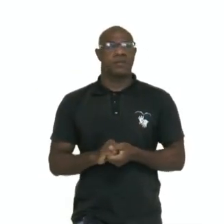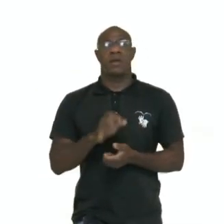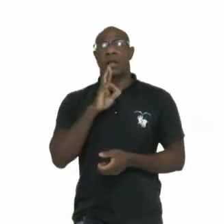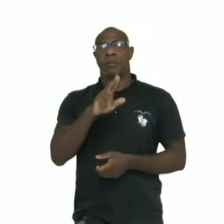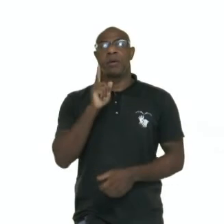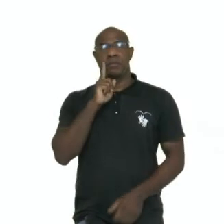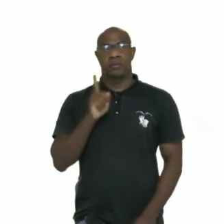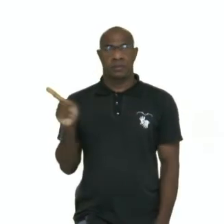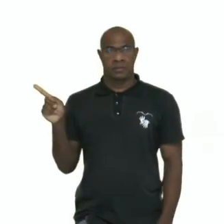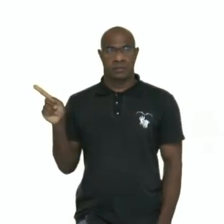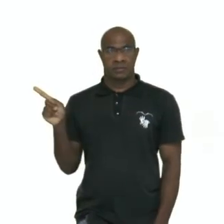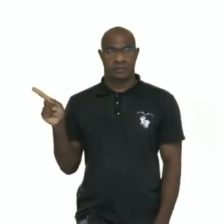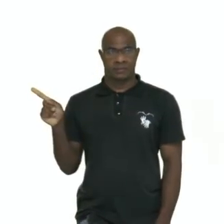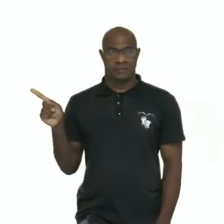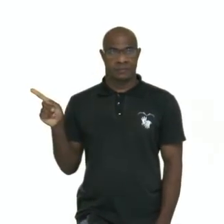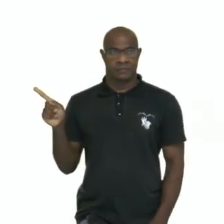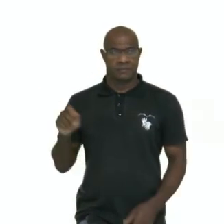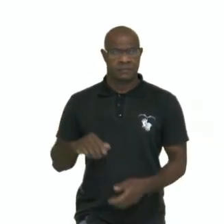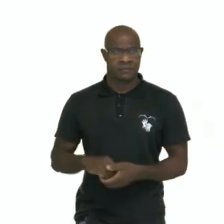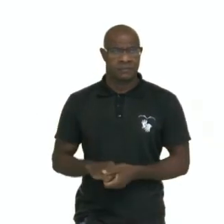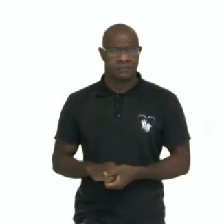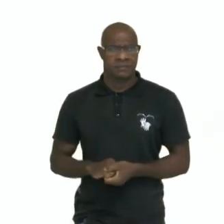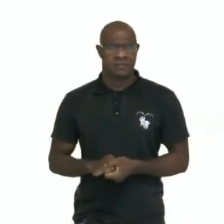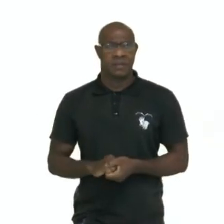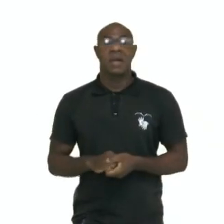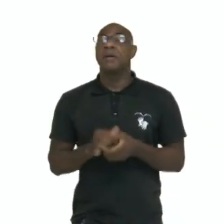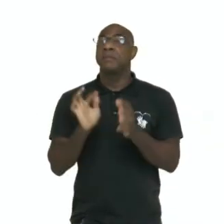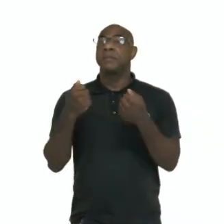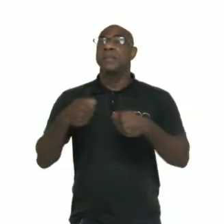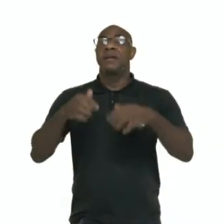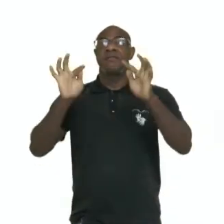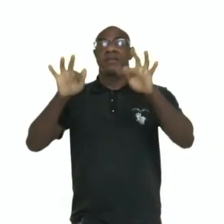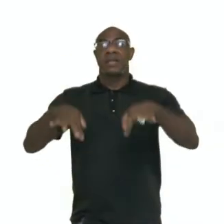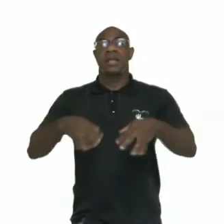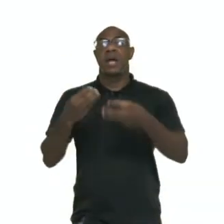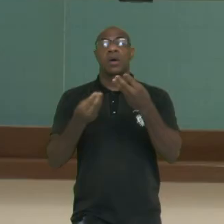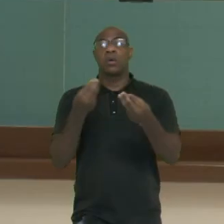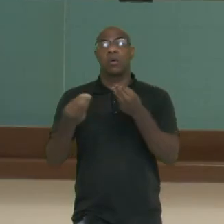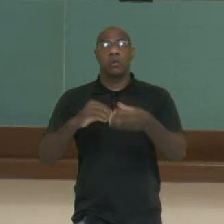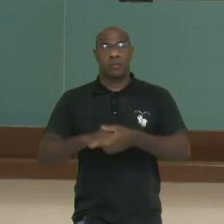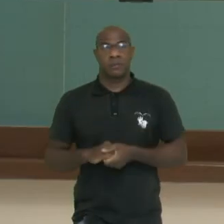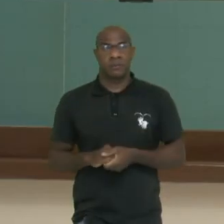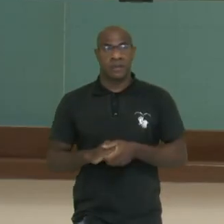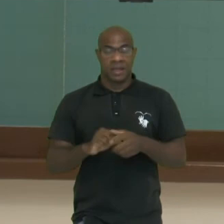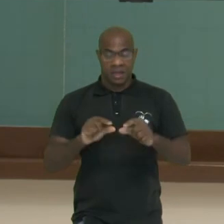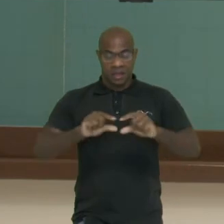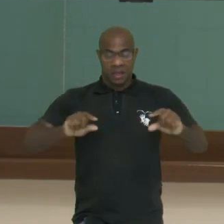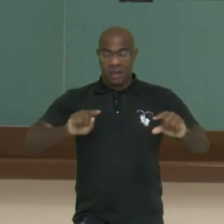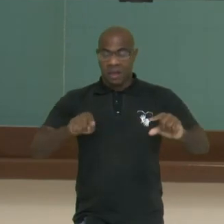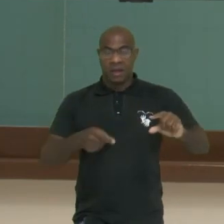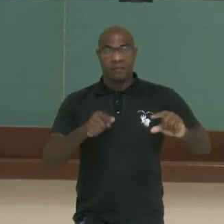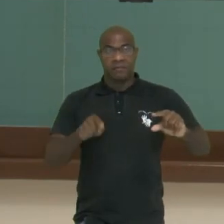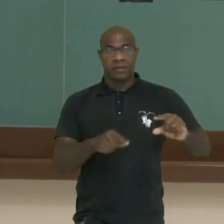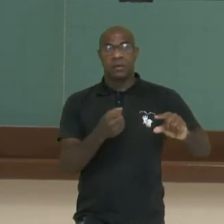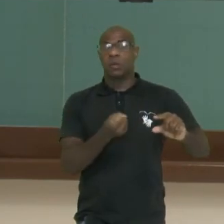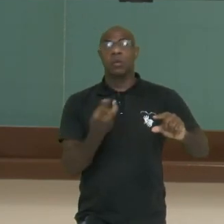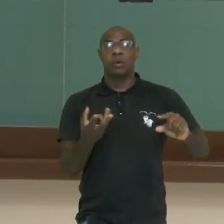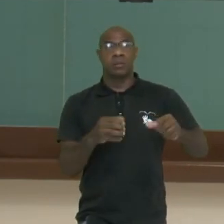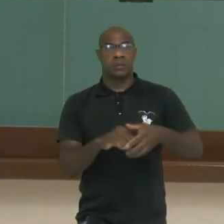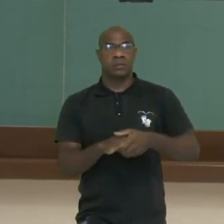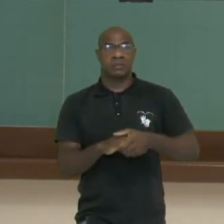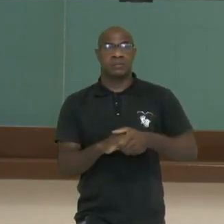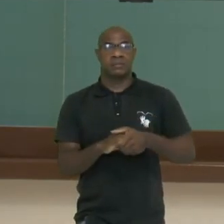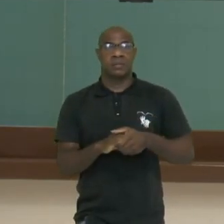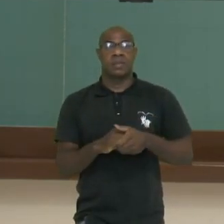4,4,005 ali no finalzinho, tá bom? Aí a gente vai ter que finalizar como? Posicionando essa vírgula, tá? Como que a gente posiciona? Como